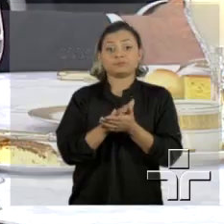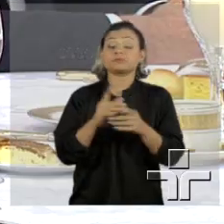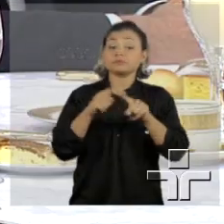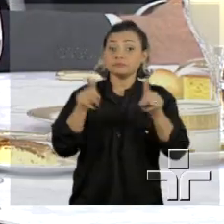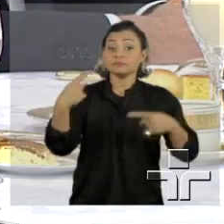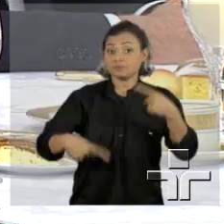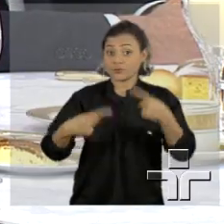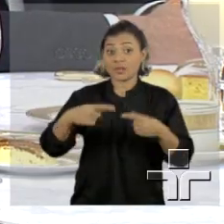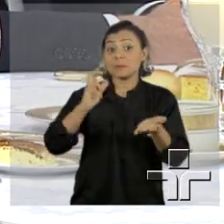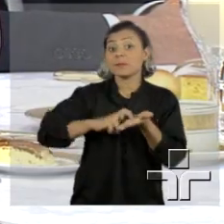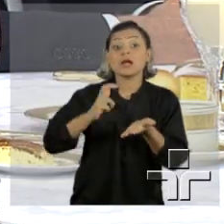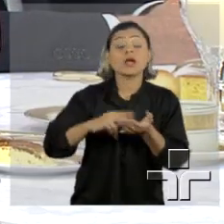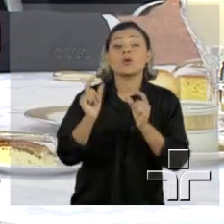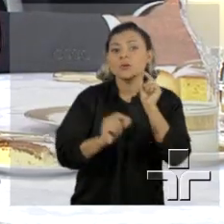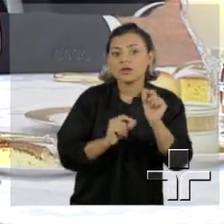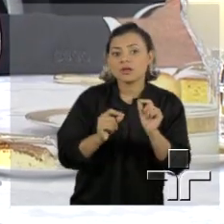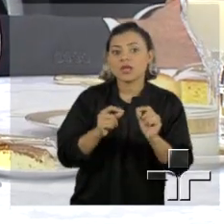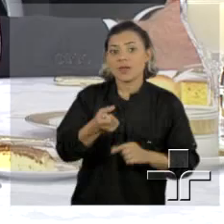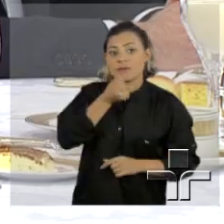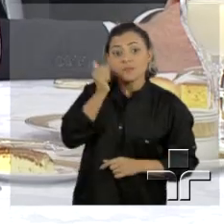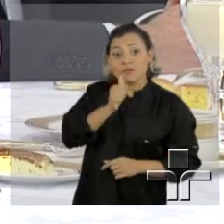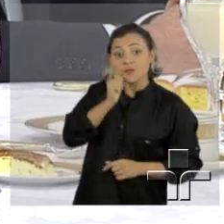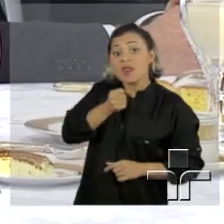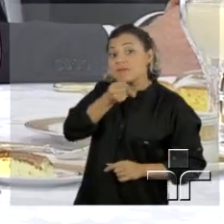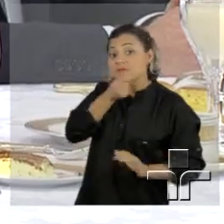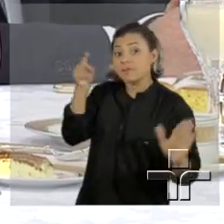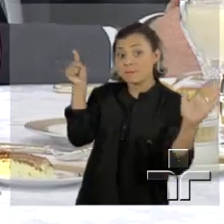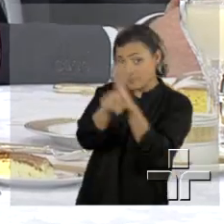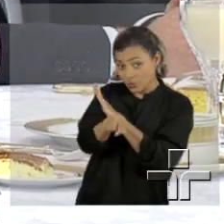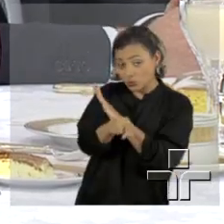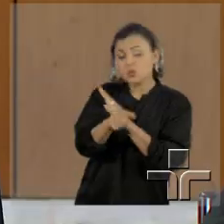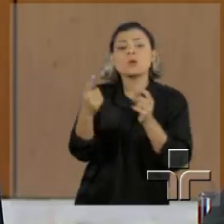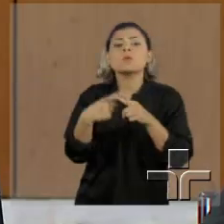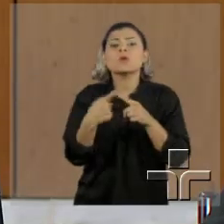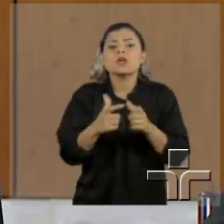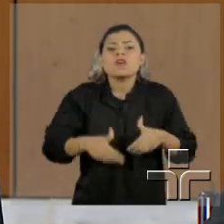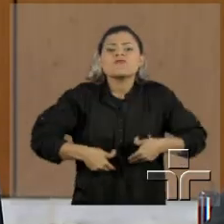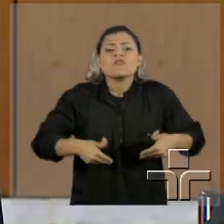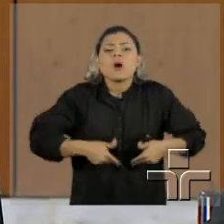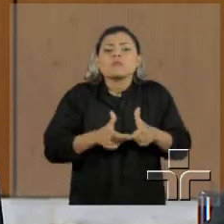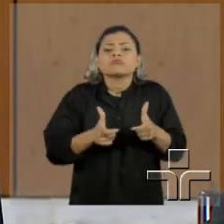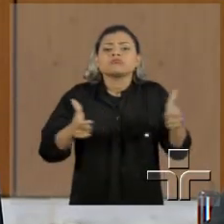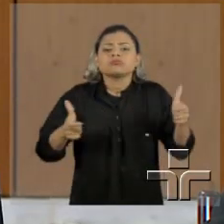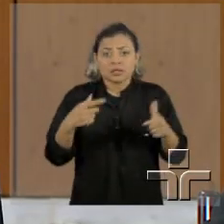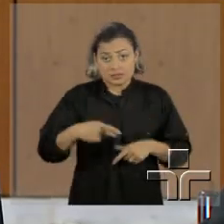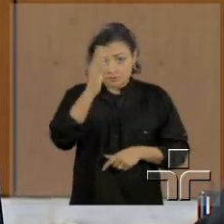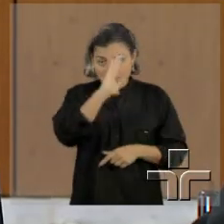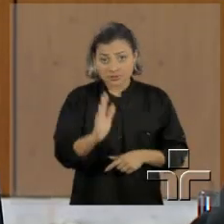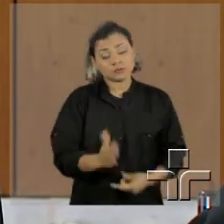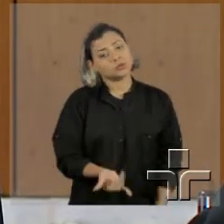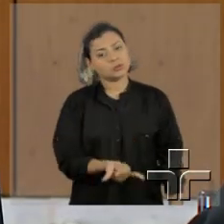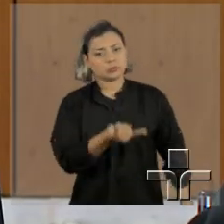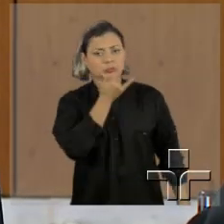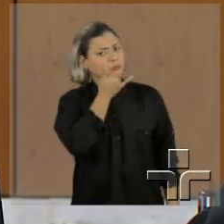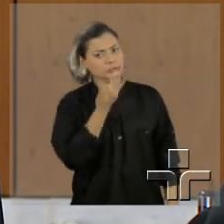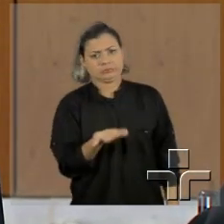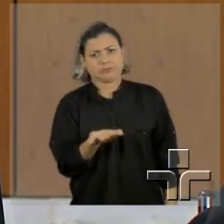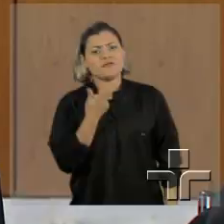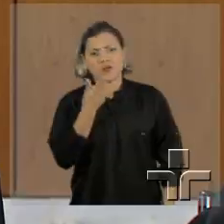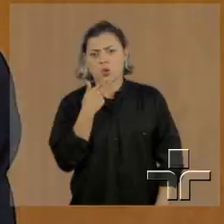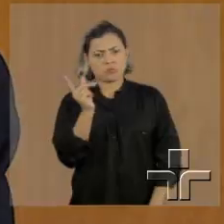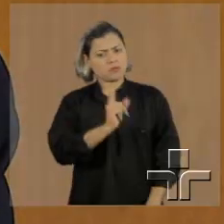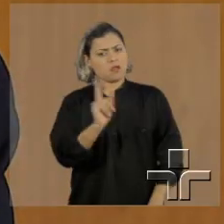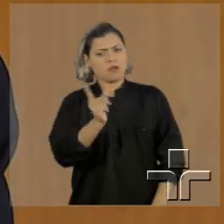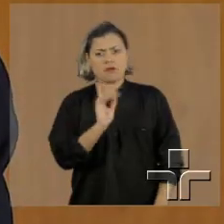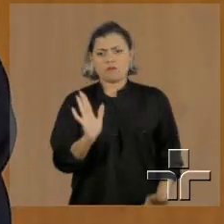polêmica. Respondendo à pergunta de uma jornalista sobre o aumento da fome no Brasil, Jair Bolsonaro negou a existência do problema no